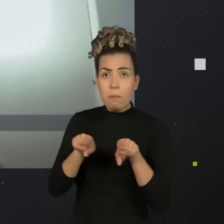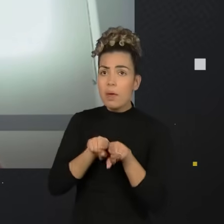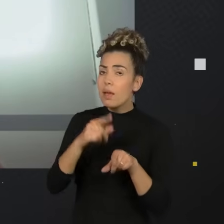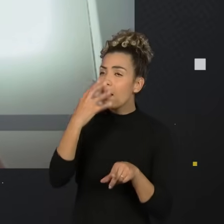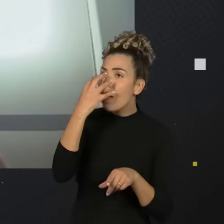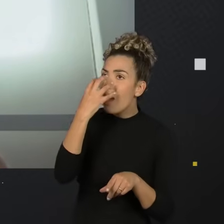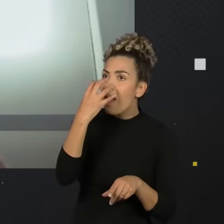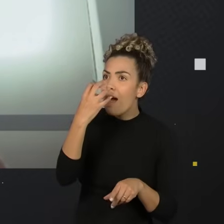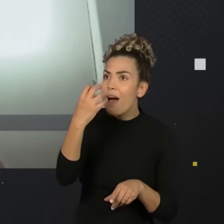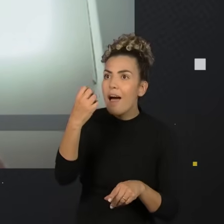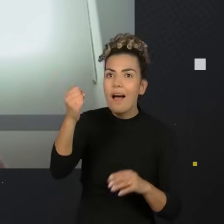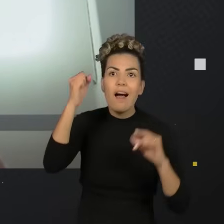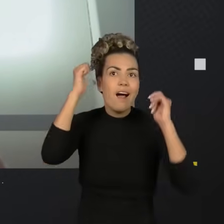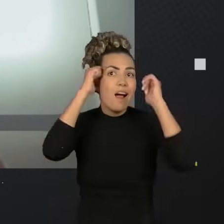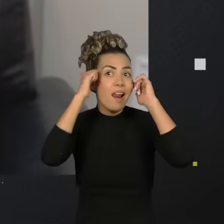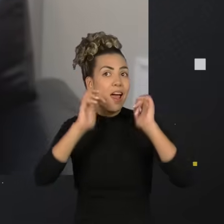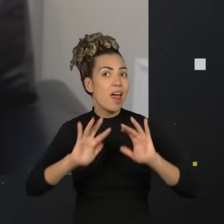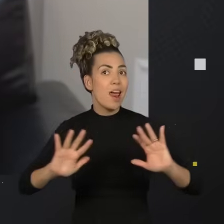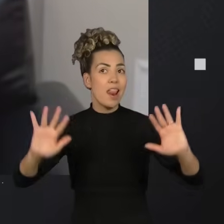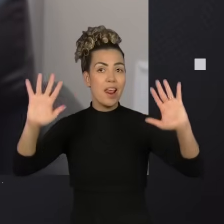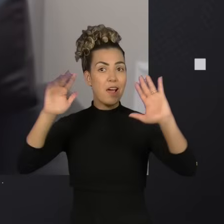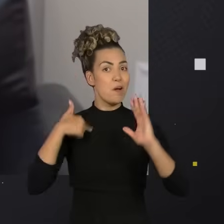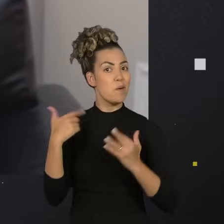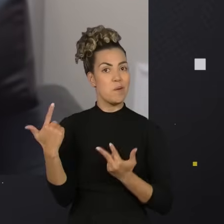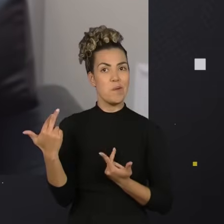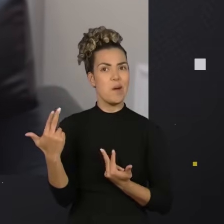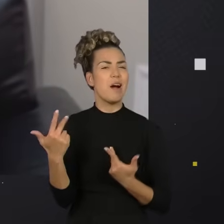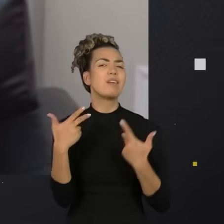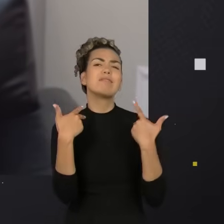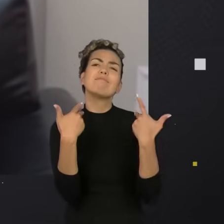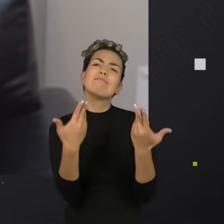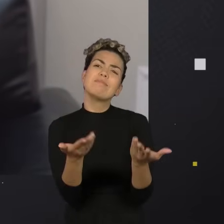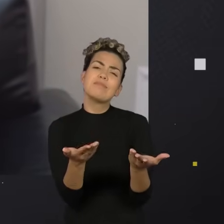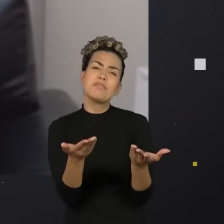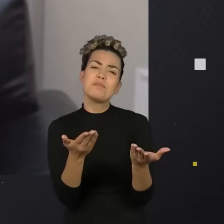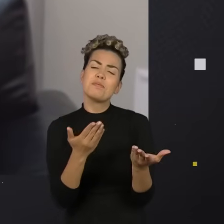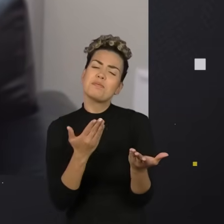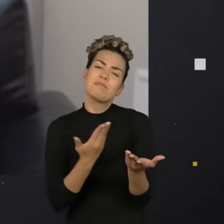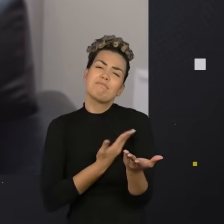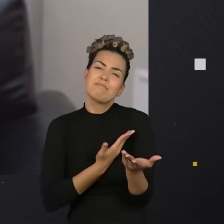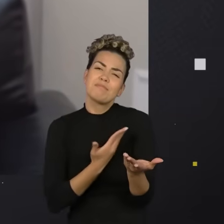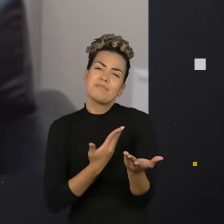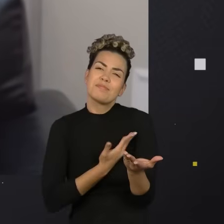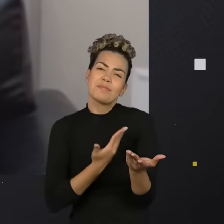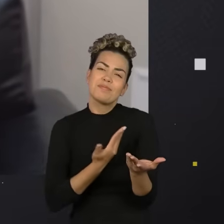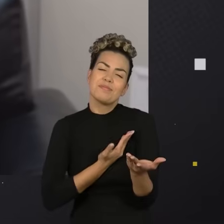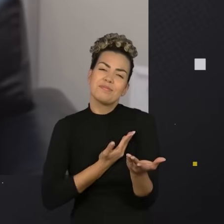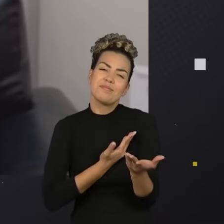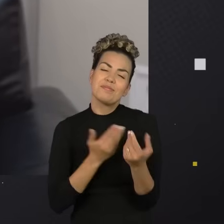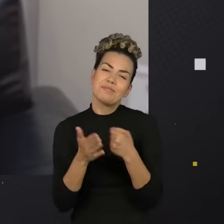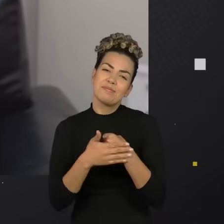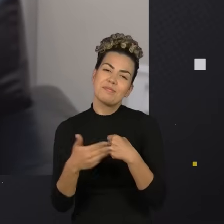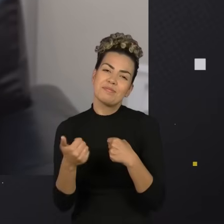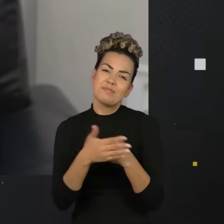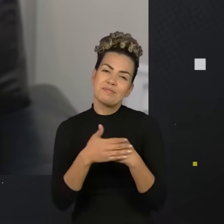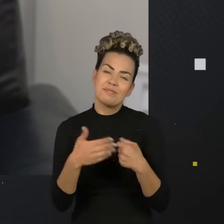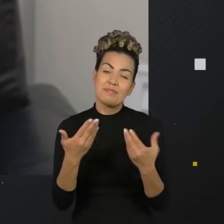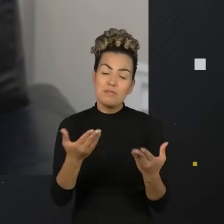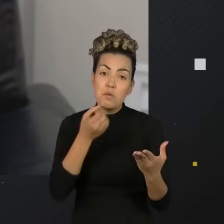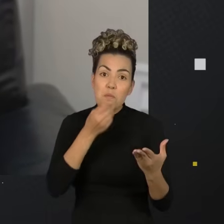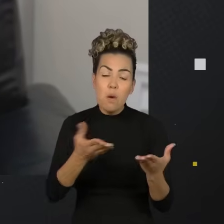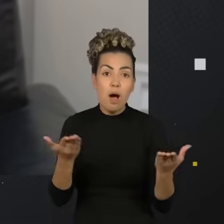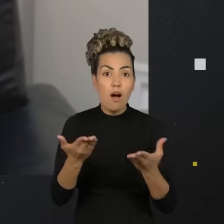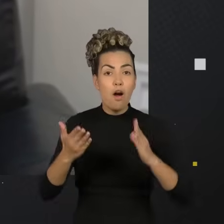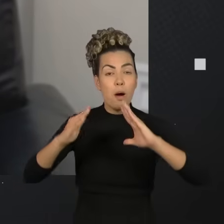nessa aventura. Flávio, querido, que bom estar de volta com o Mundo da Lua,